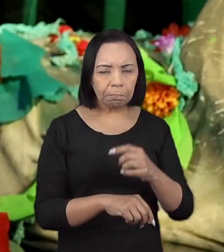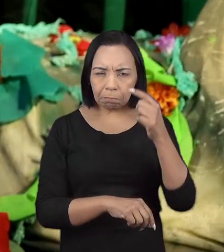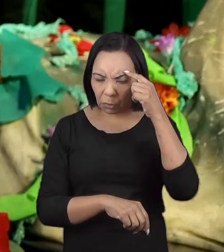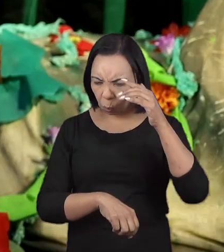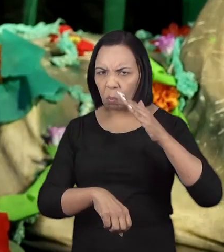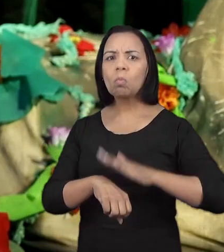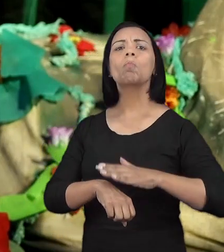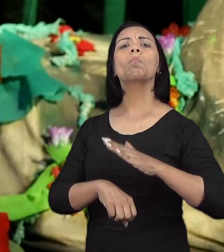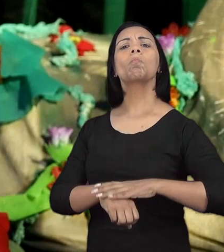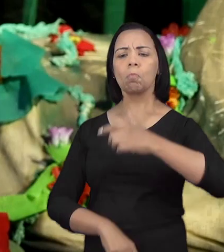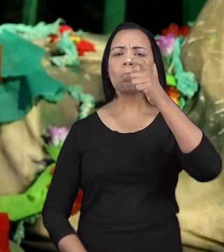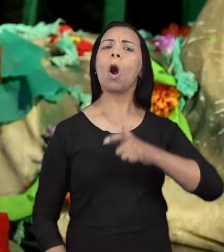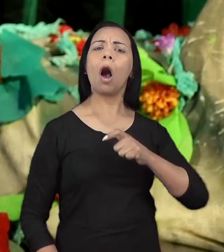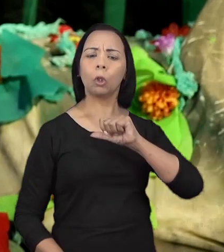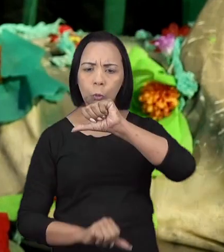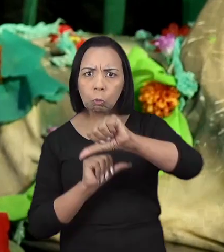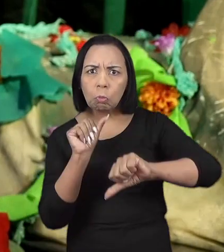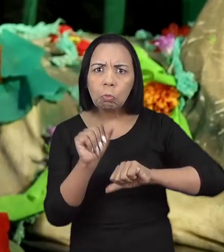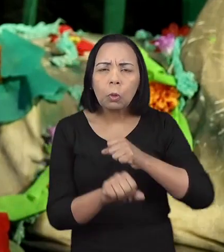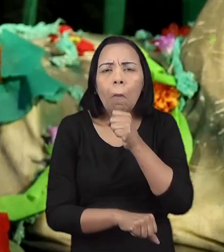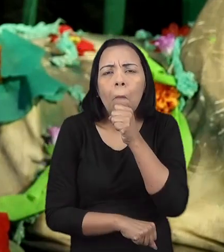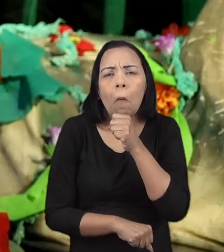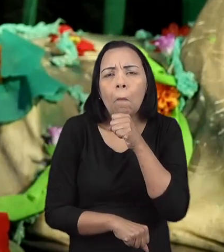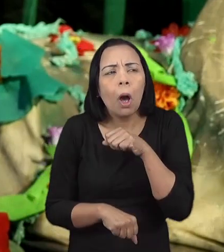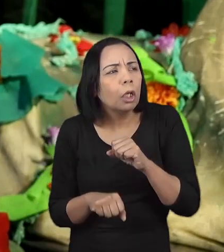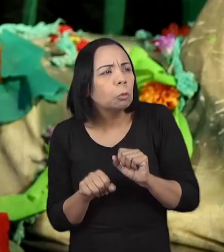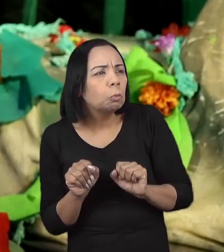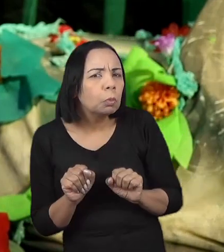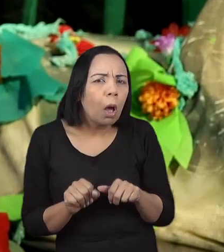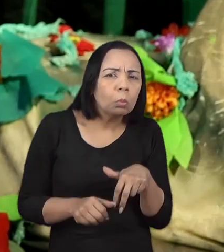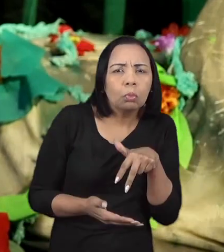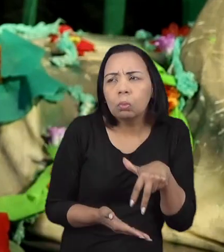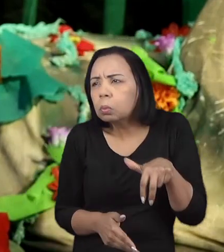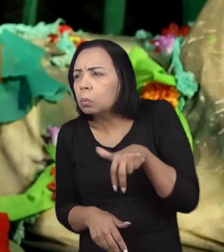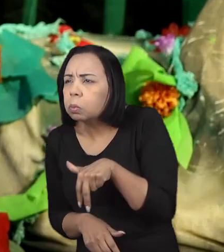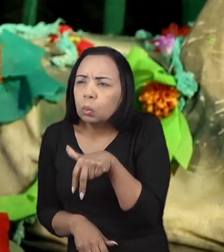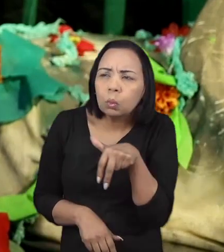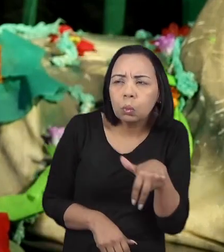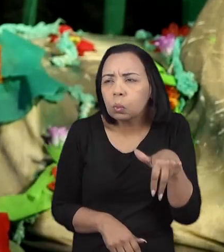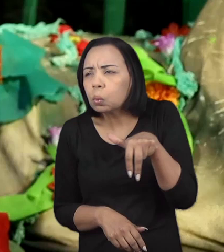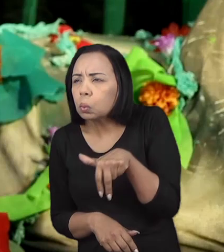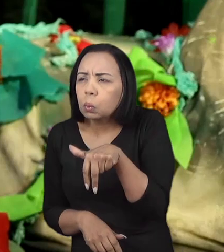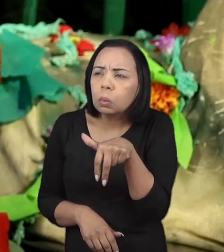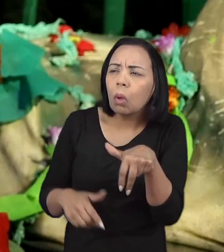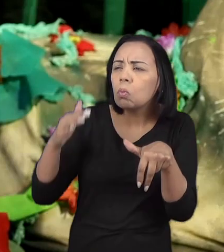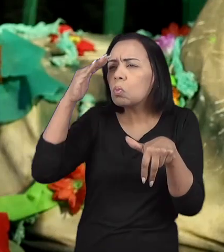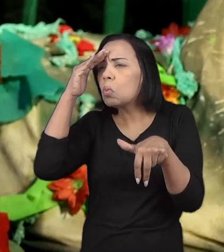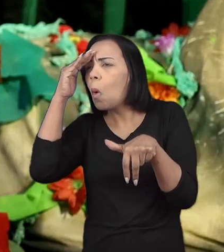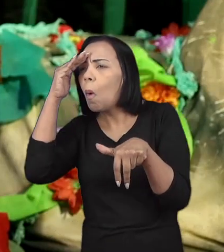conta própria. Disfarçou-se de velhinha e saiu à procura da casinha dos sete